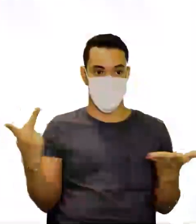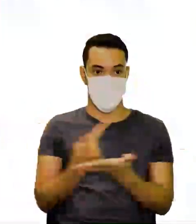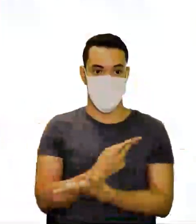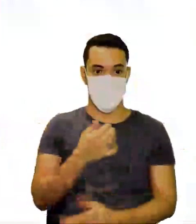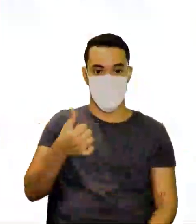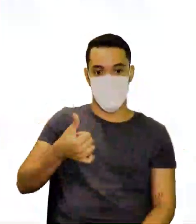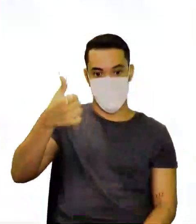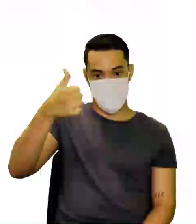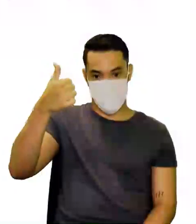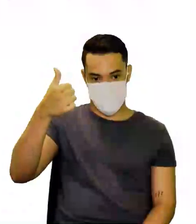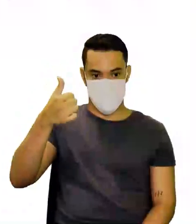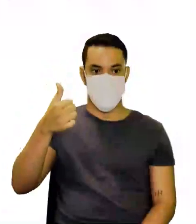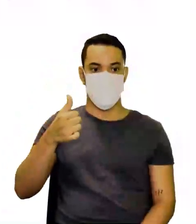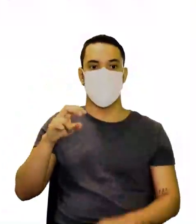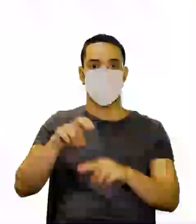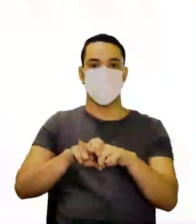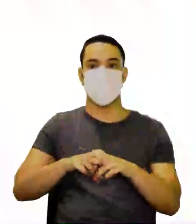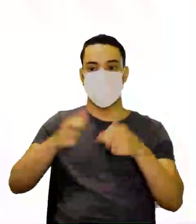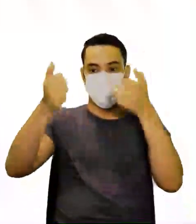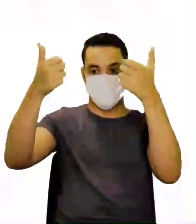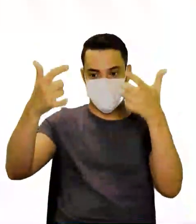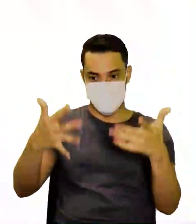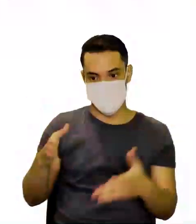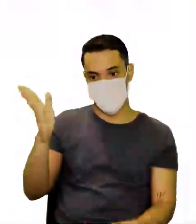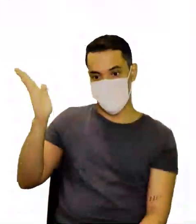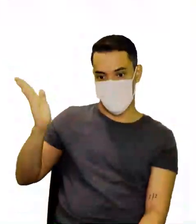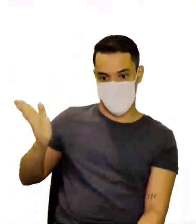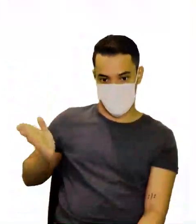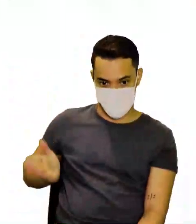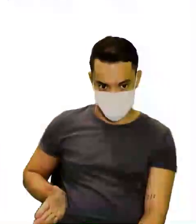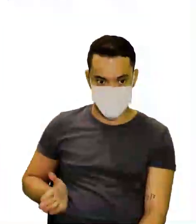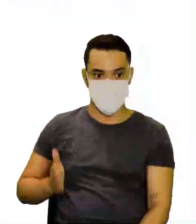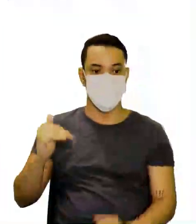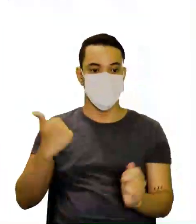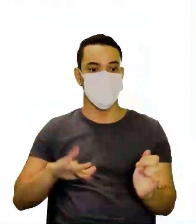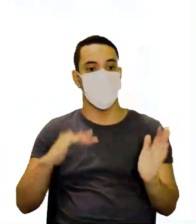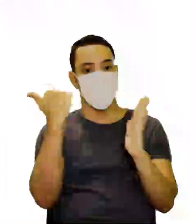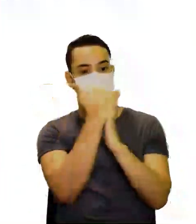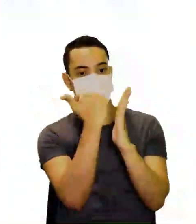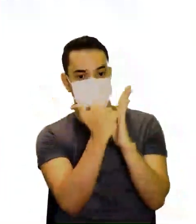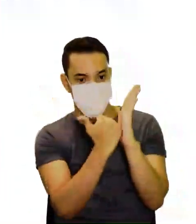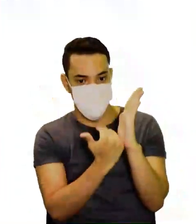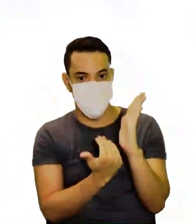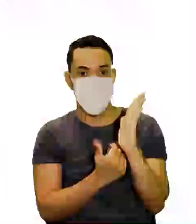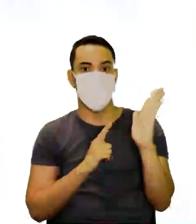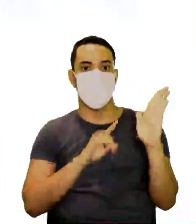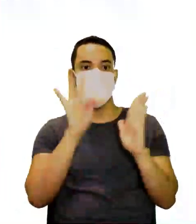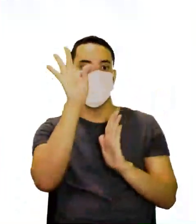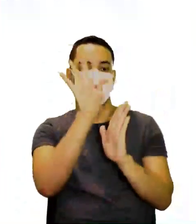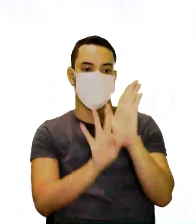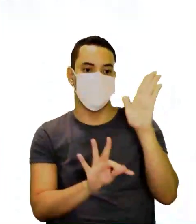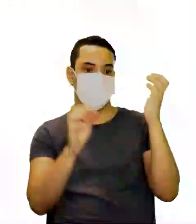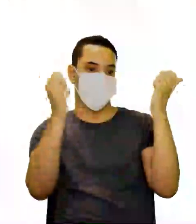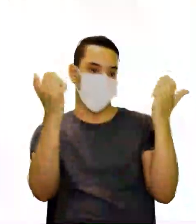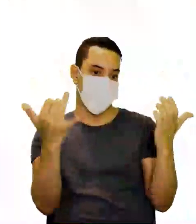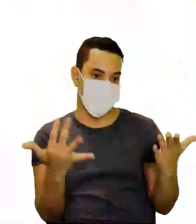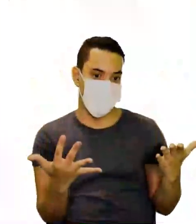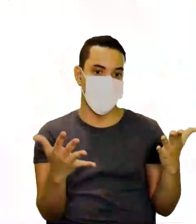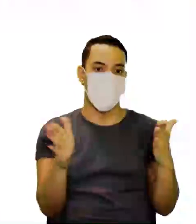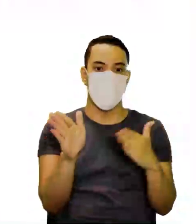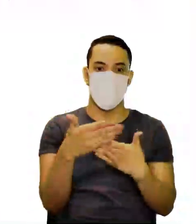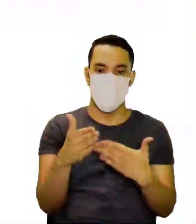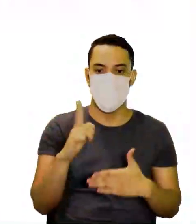errada é a primeira, ok? Entendido isso? E tá aqui o nosso textinho explicando, tá